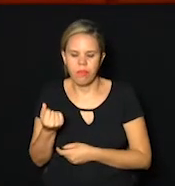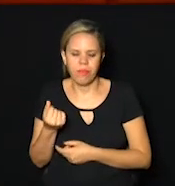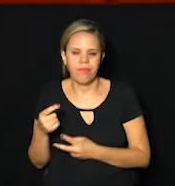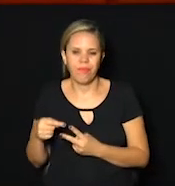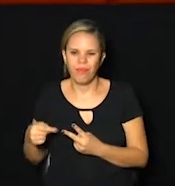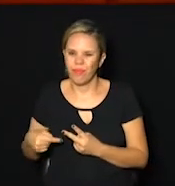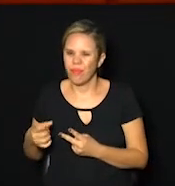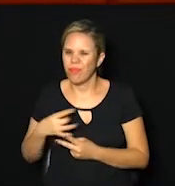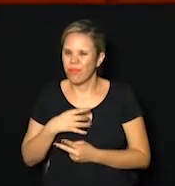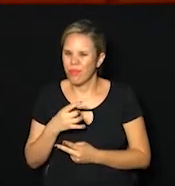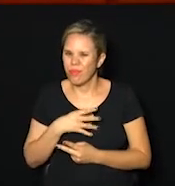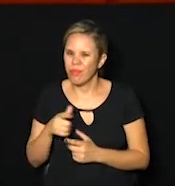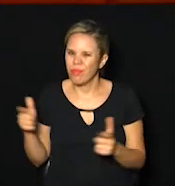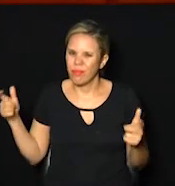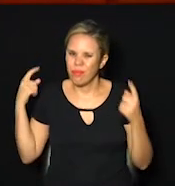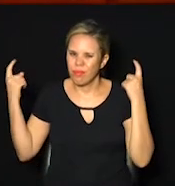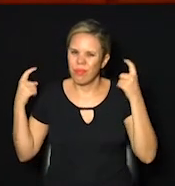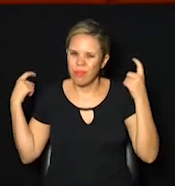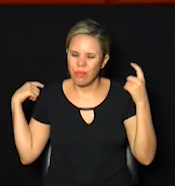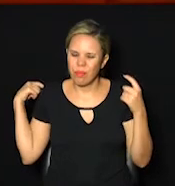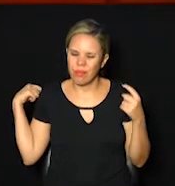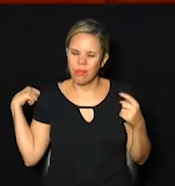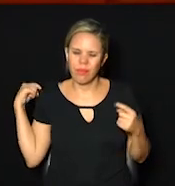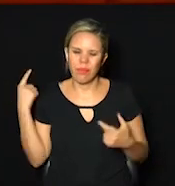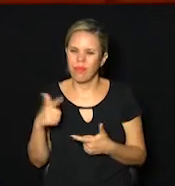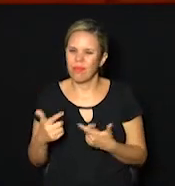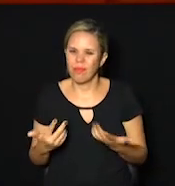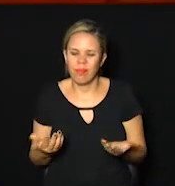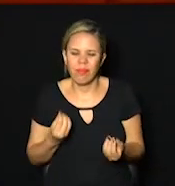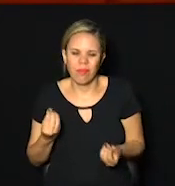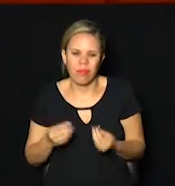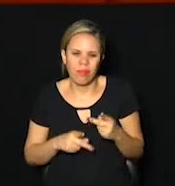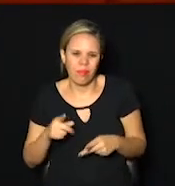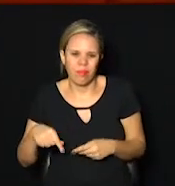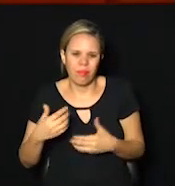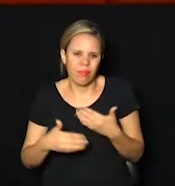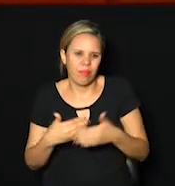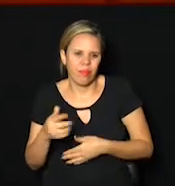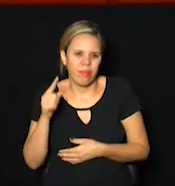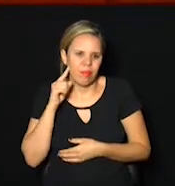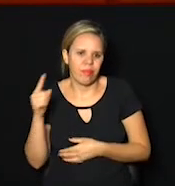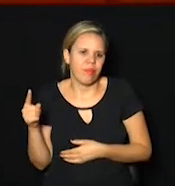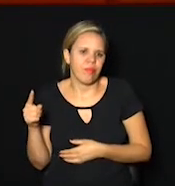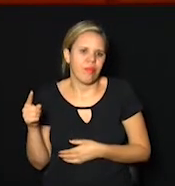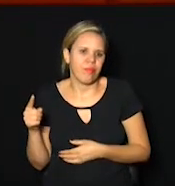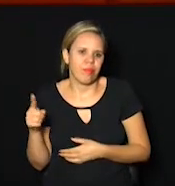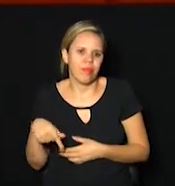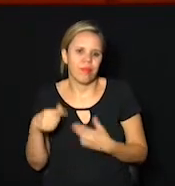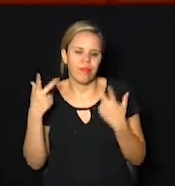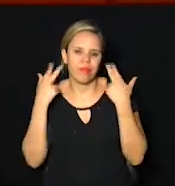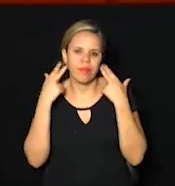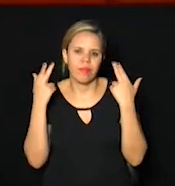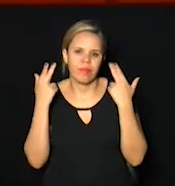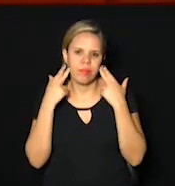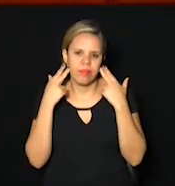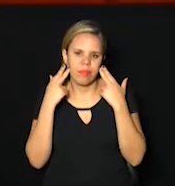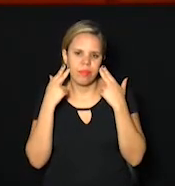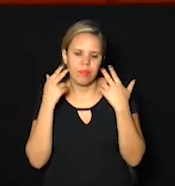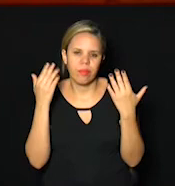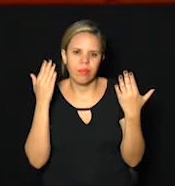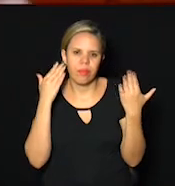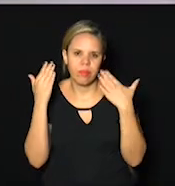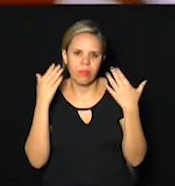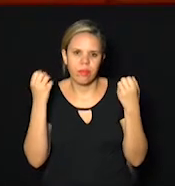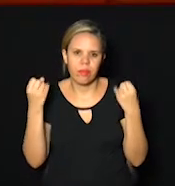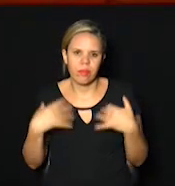muito presentes e não vai ter jeito. As pessoas, cada dia, né, isso é natural, os psicólogos explicam isso, cada